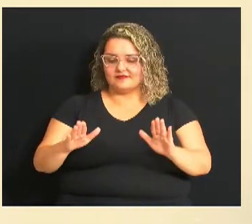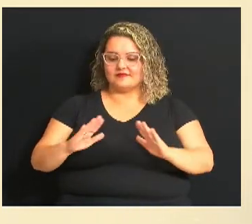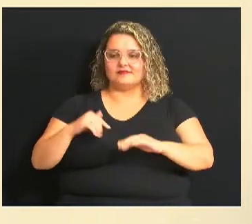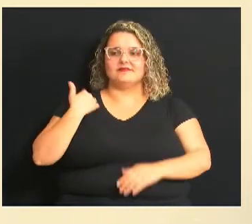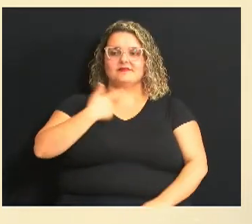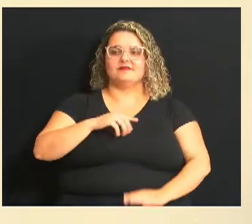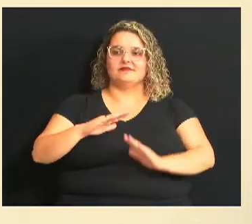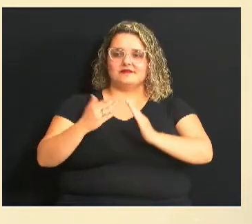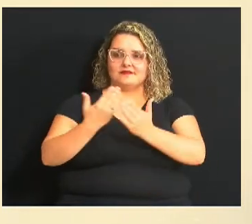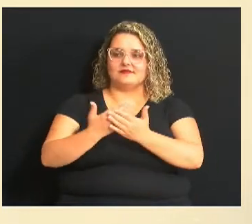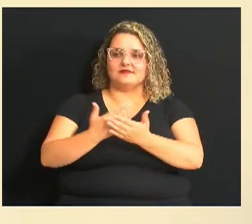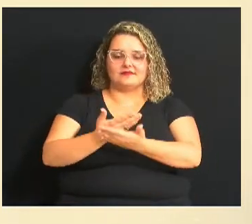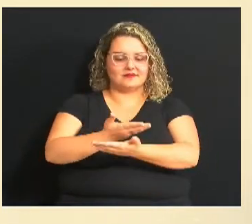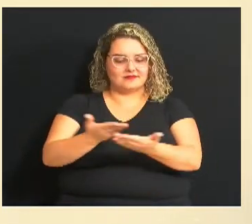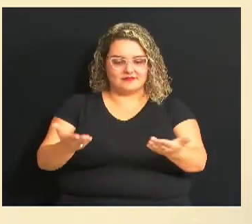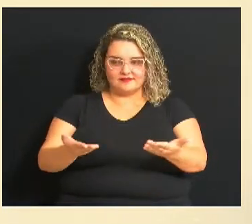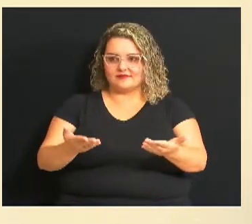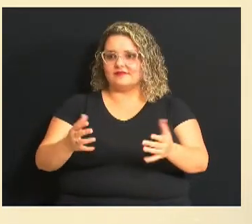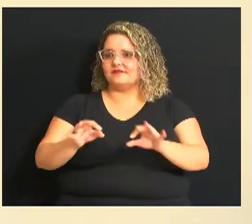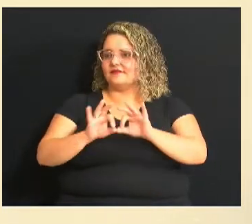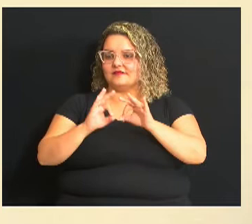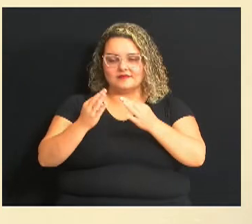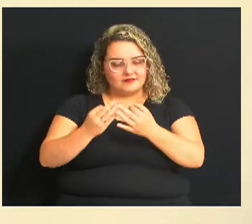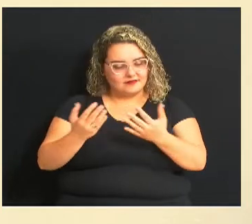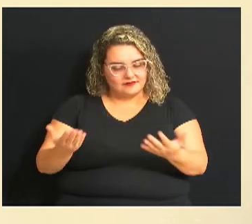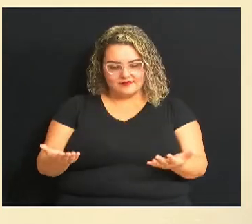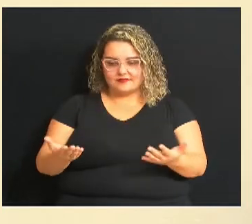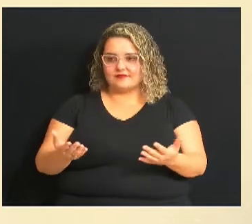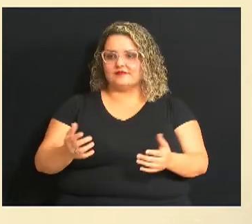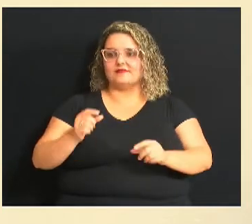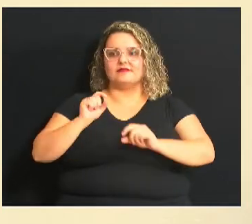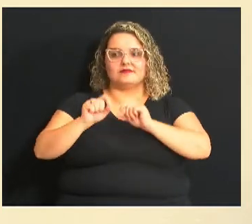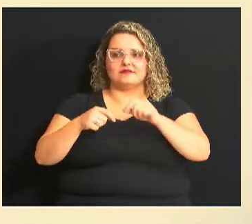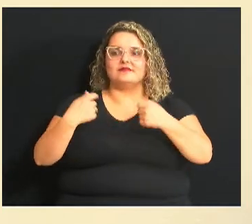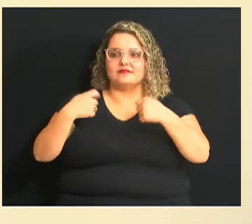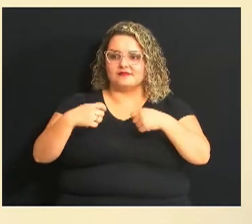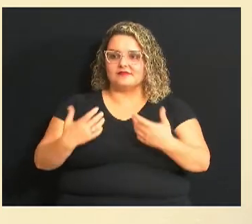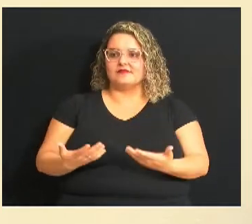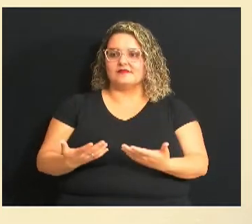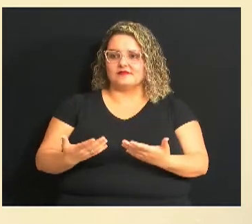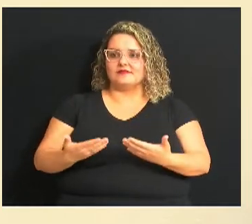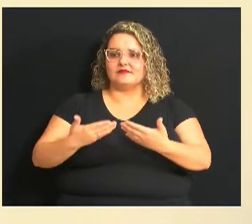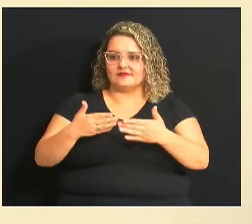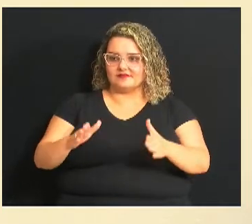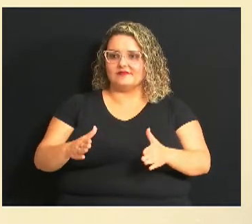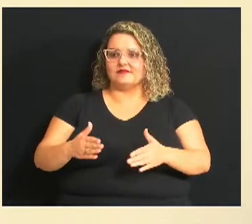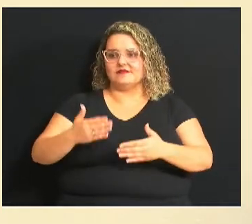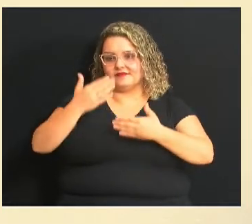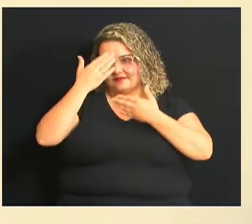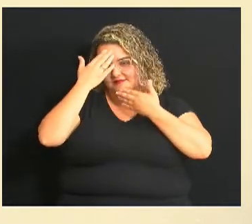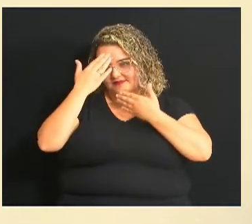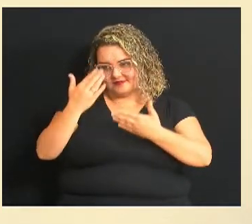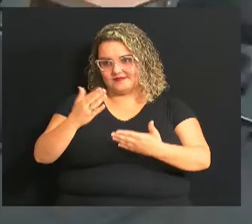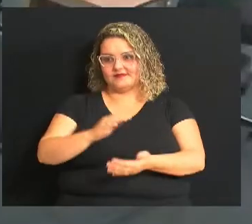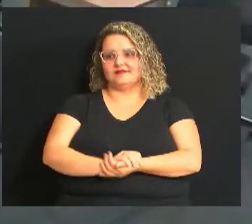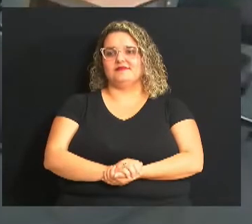para vocês, familiares, quem necessidade, estarão abertos lá. Tá? Muito obrigado.